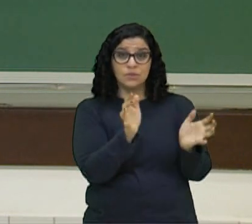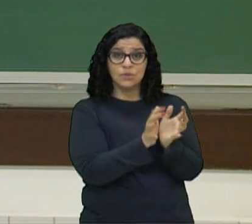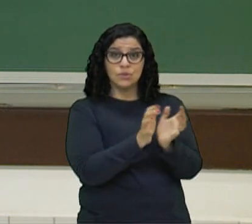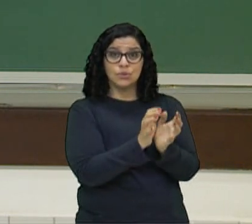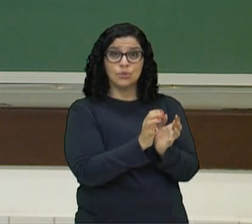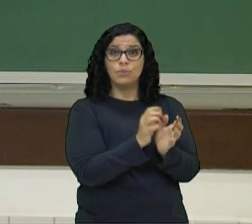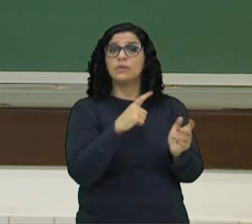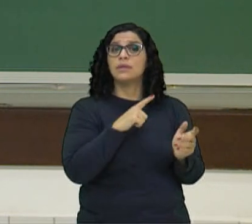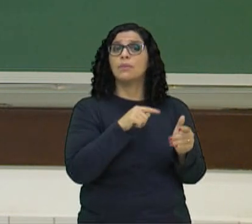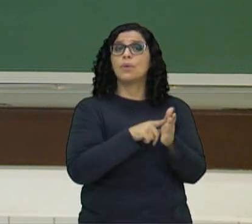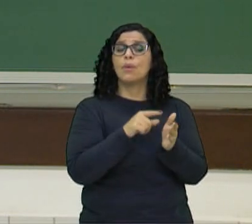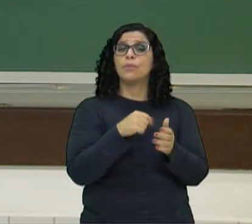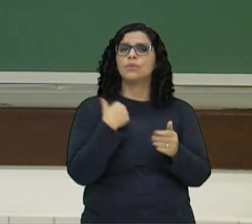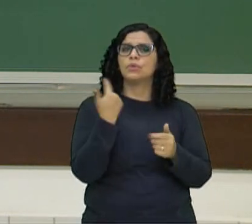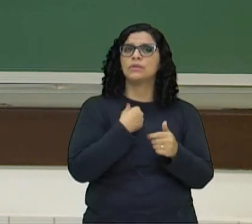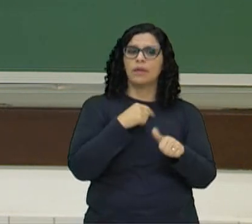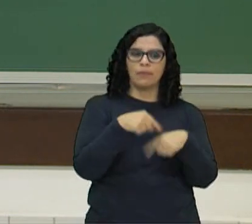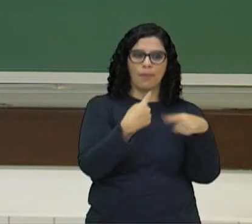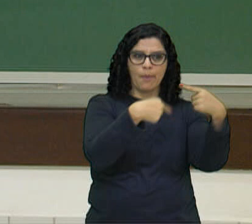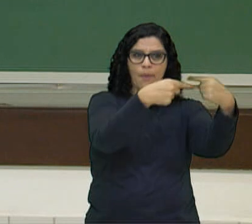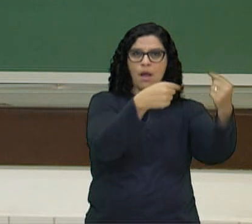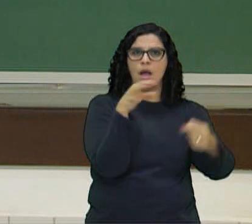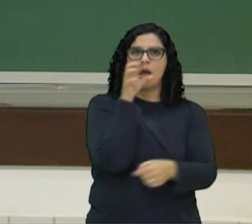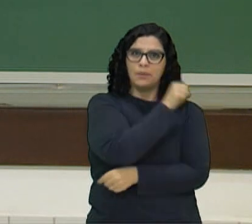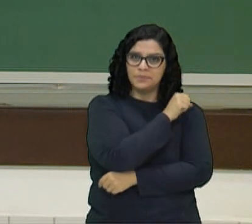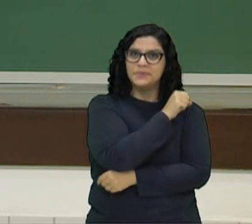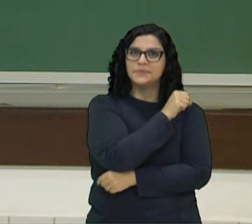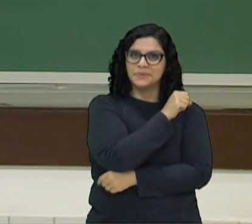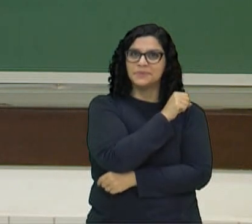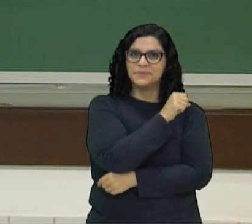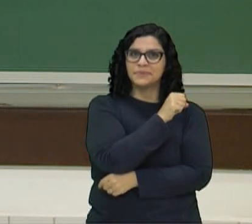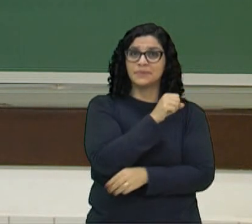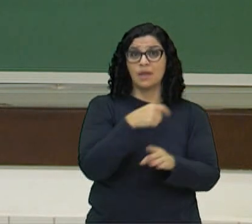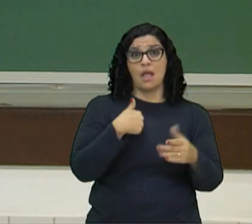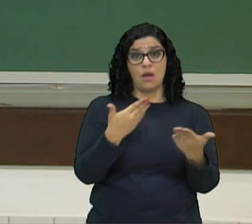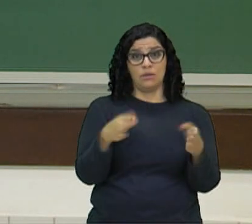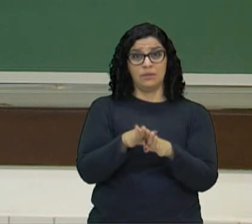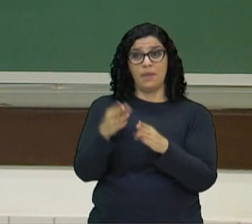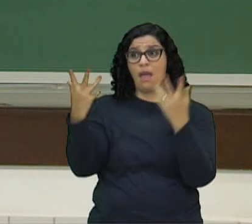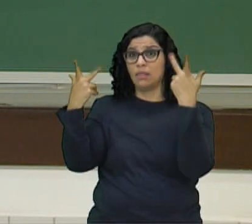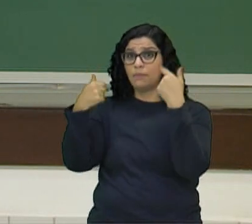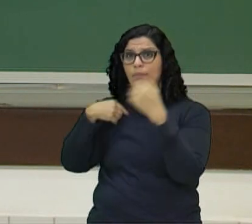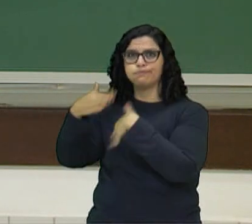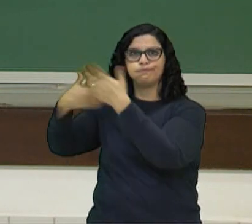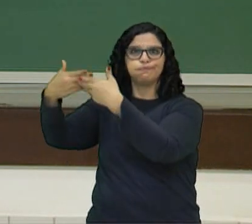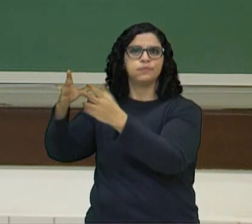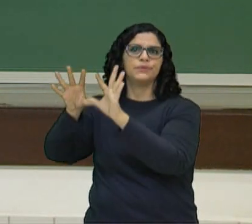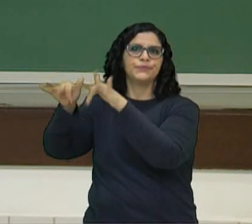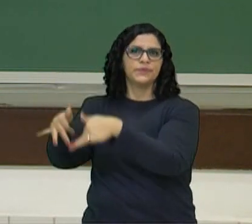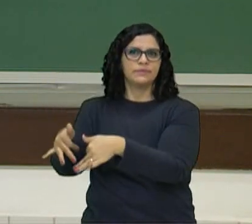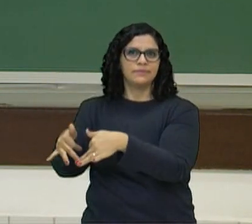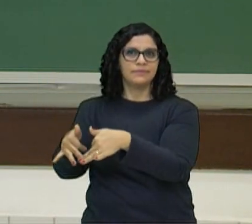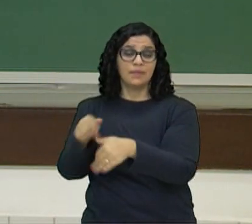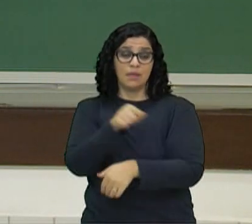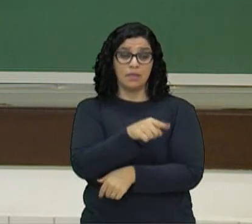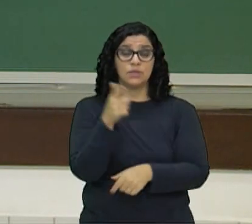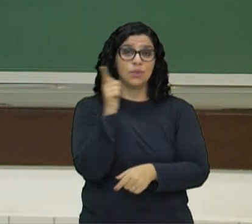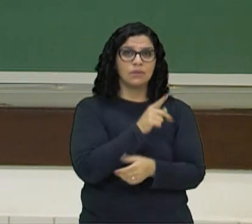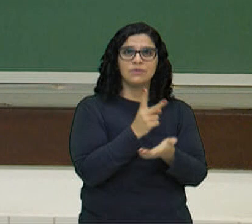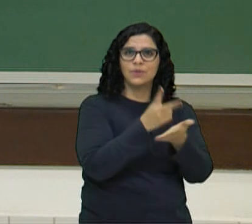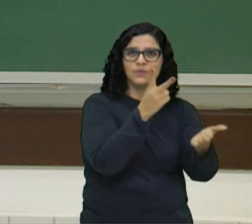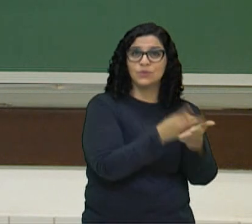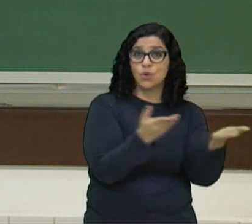têm uma velocidade de mutação, de modificação, menor que a maior parte dos animais. O que também mostra para